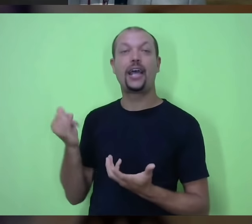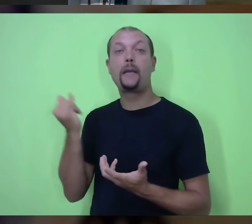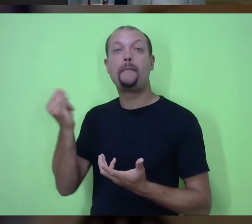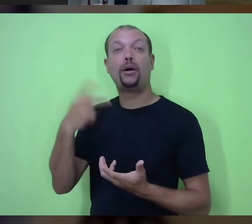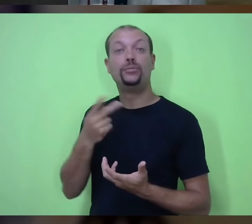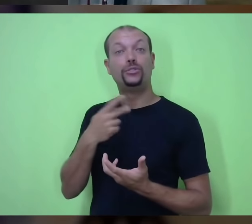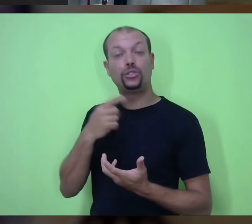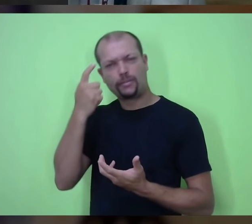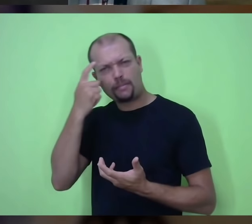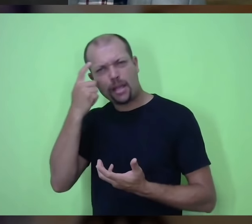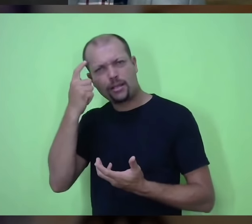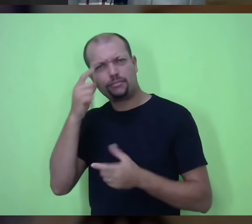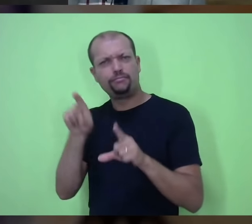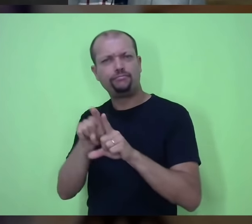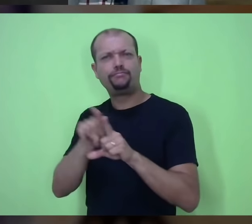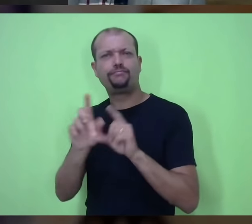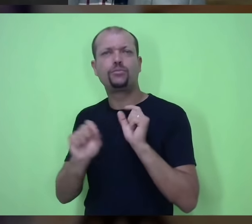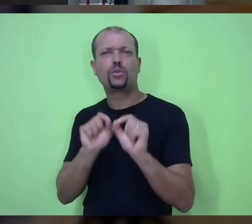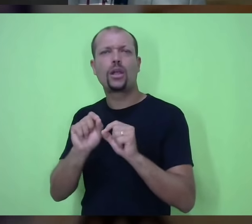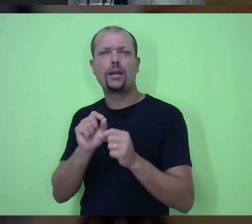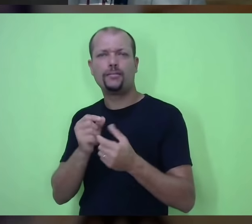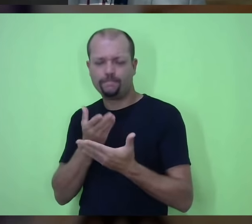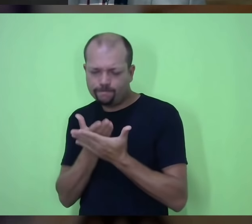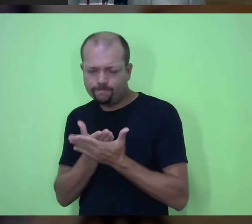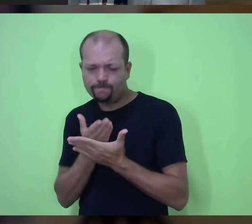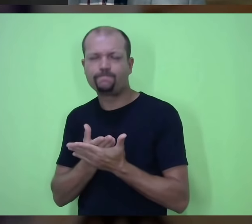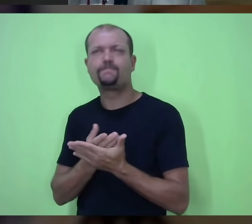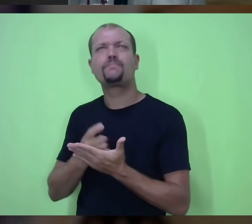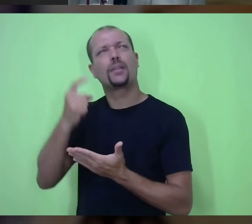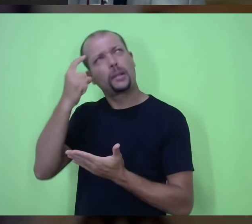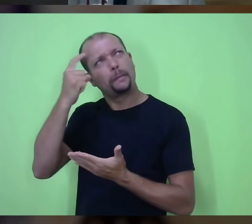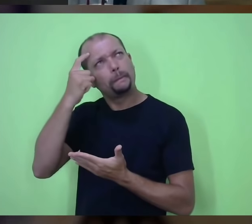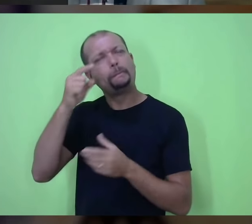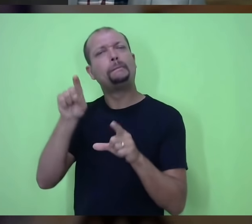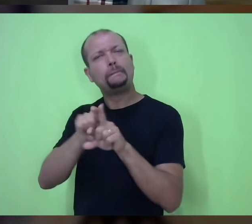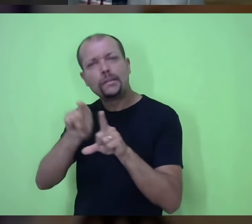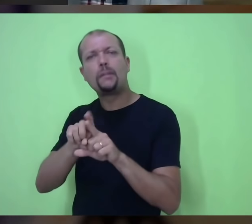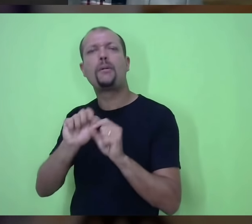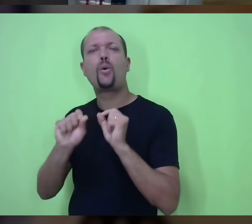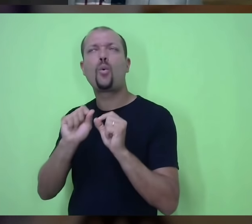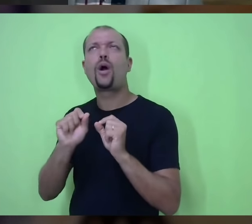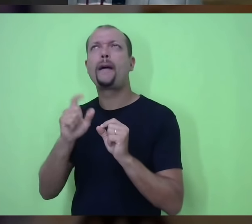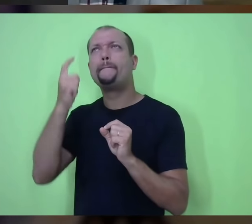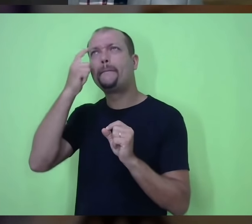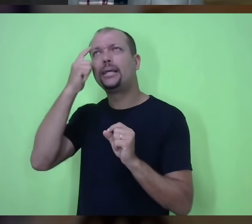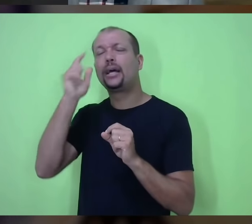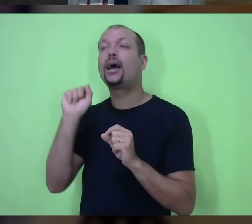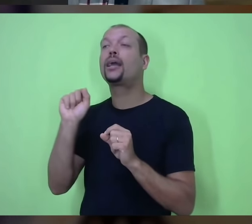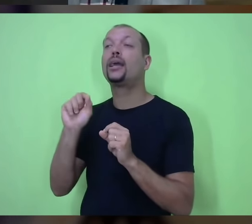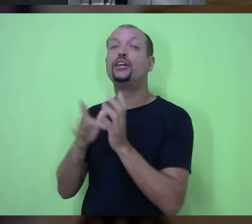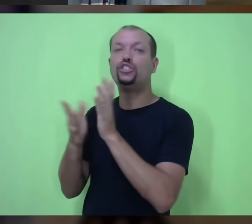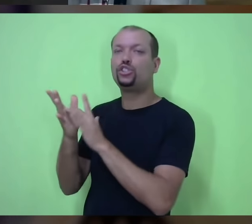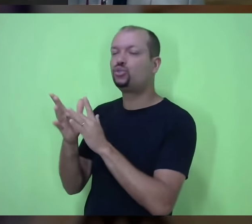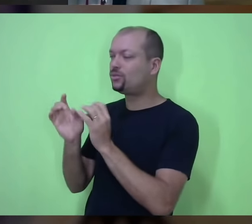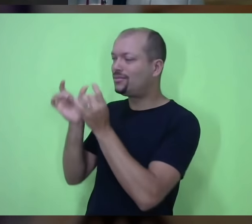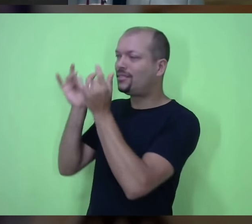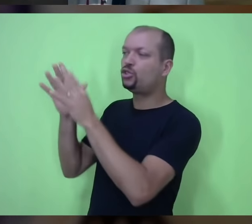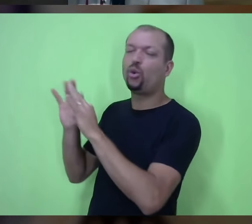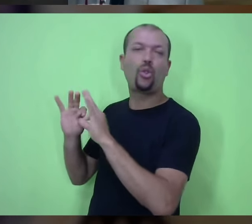nós sempre buscarmos trazer isso em mente, mantermos isso sempre diante dos nossos olhos, porque isso também serve